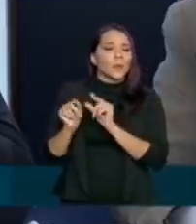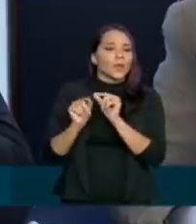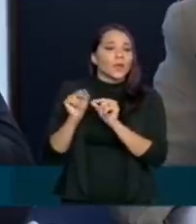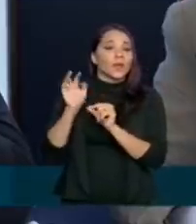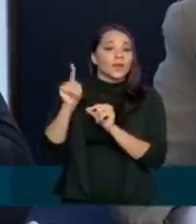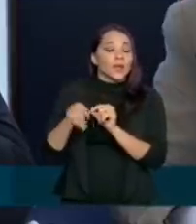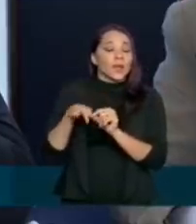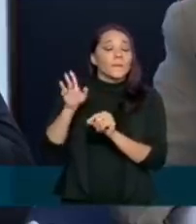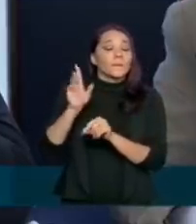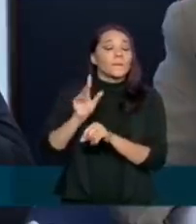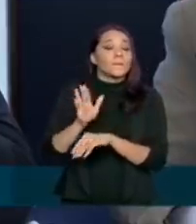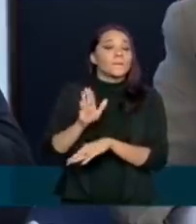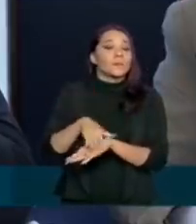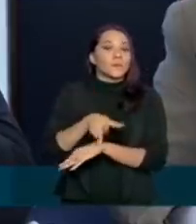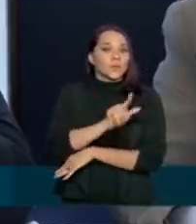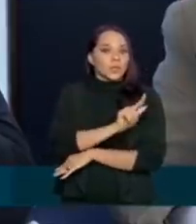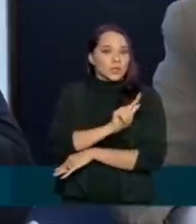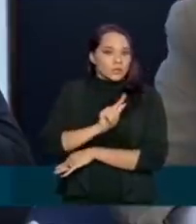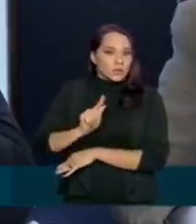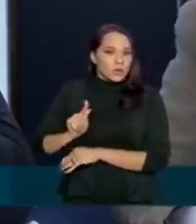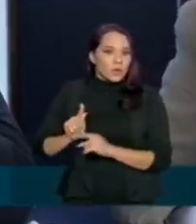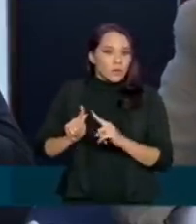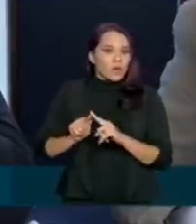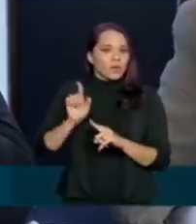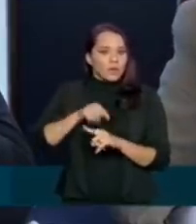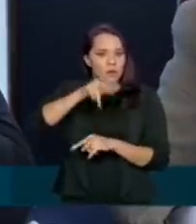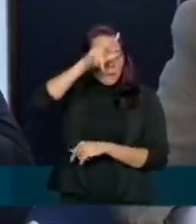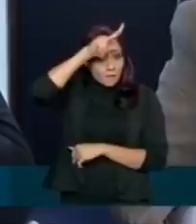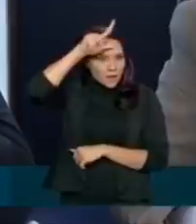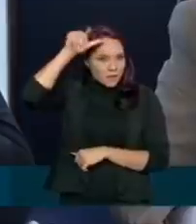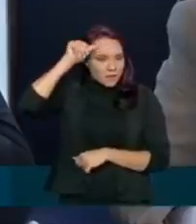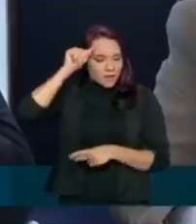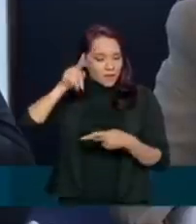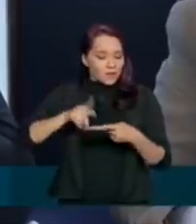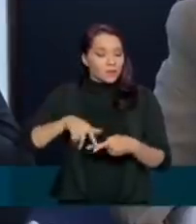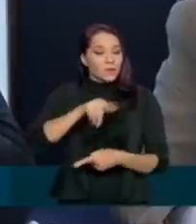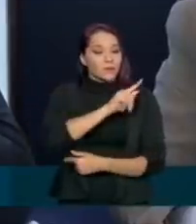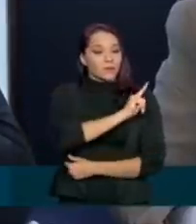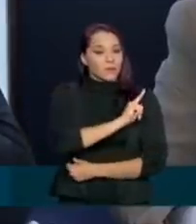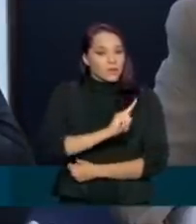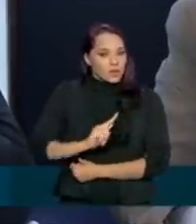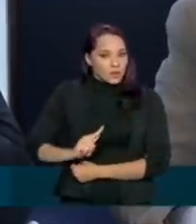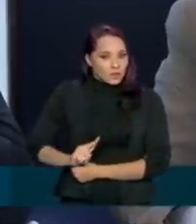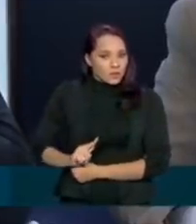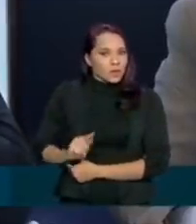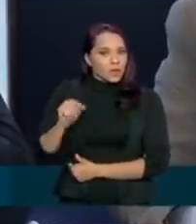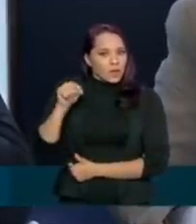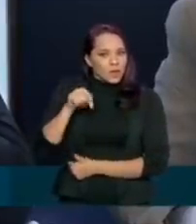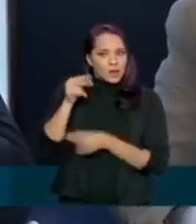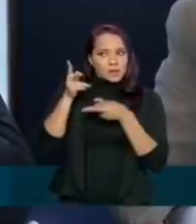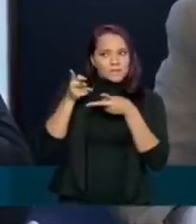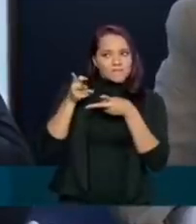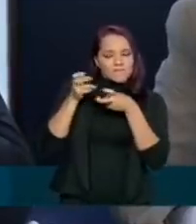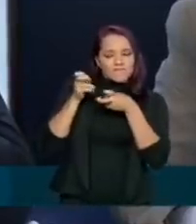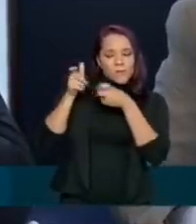os gestores, que são prefeitos e governadores, que observam